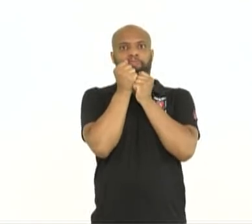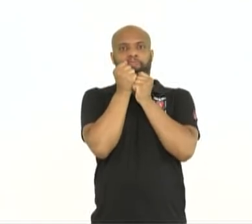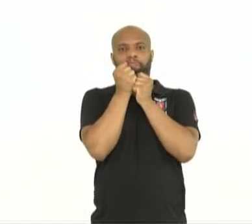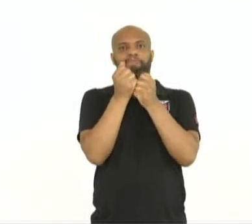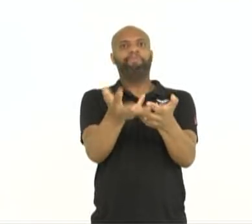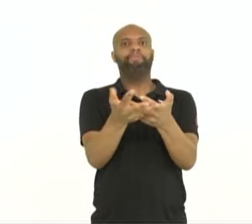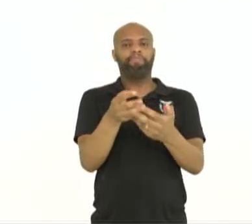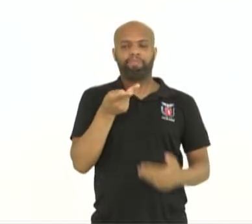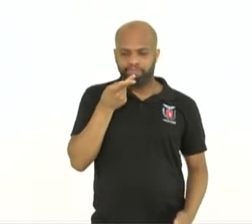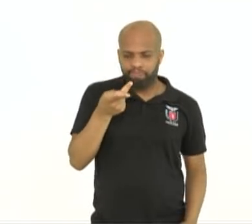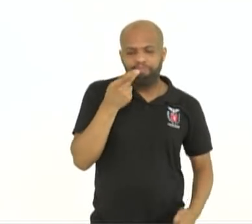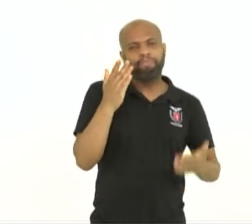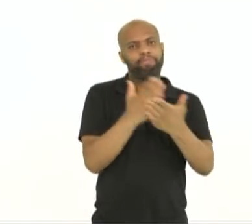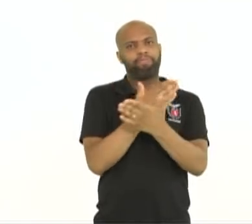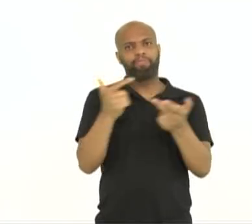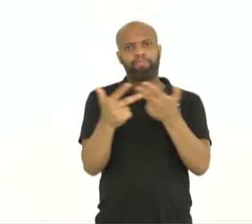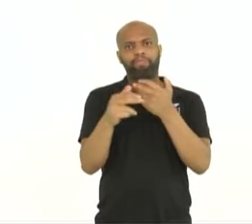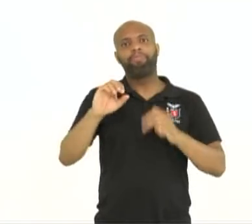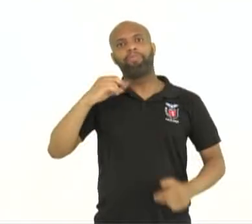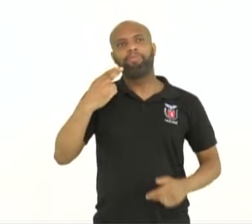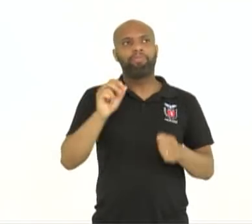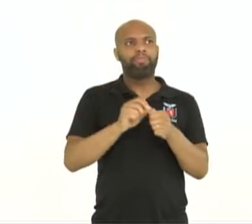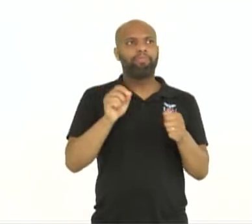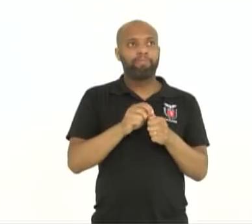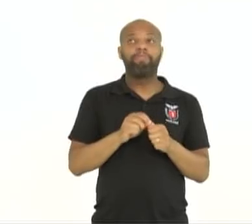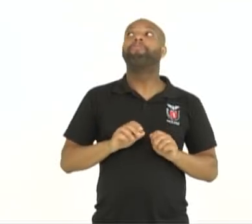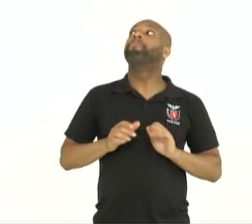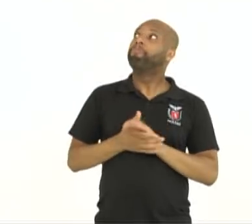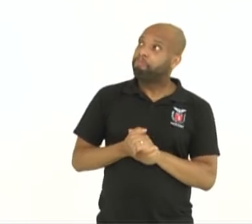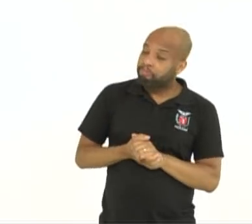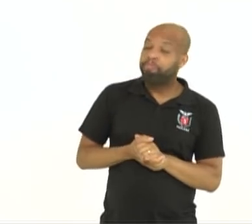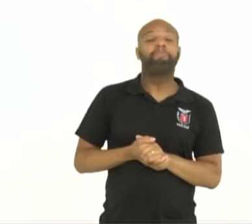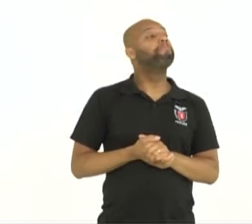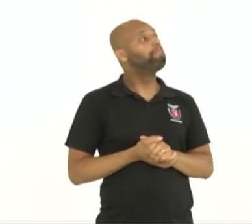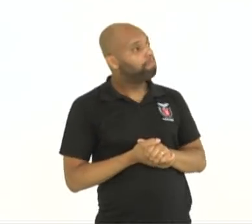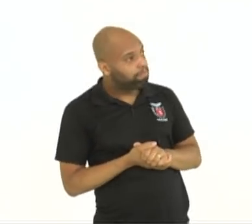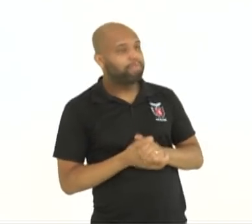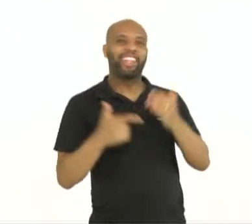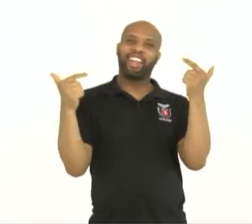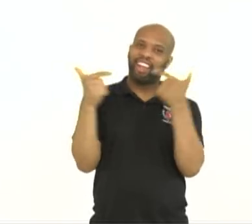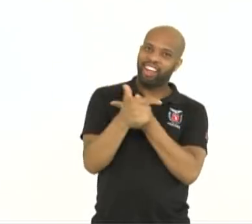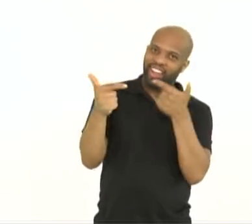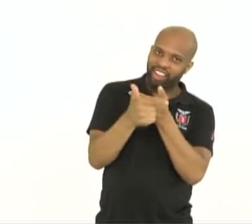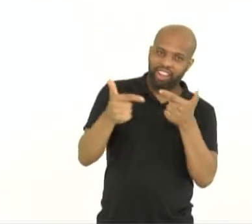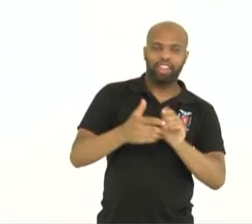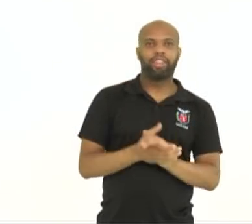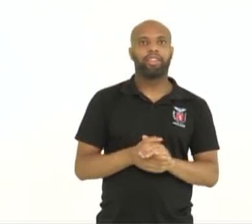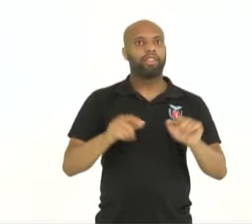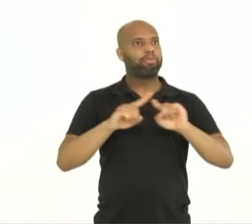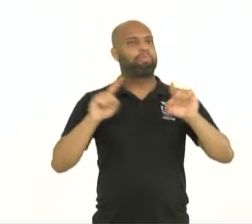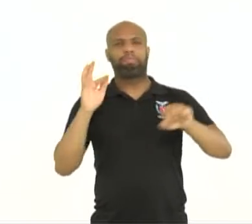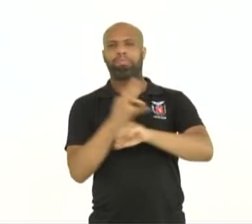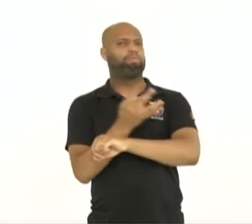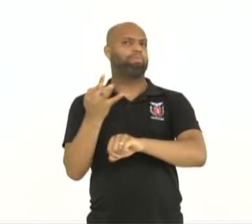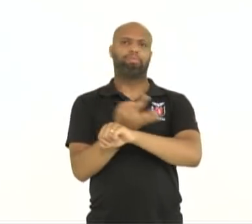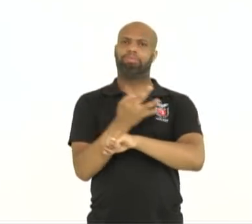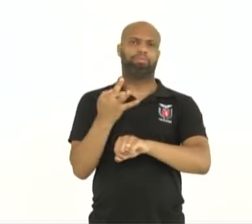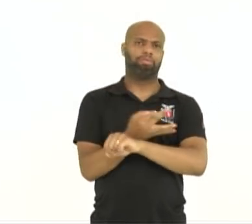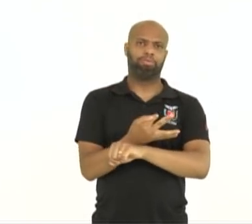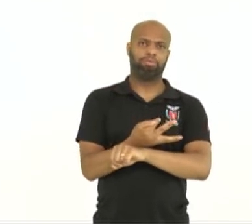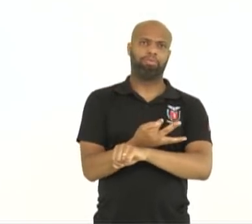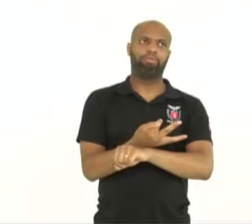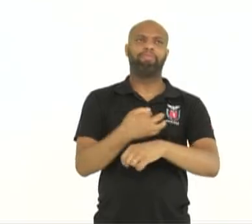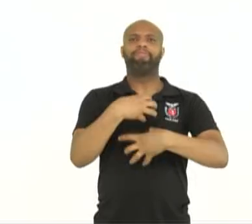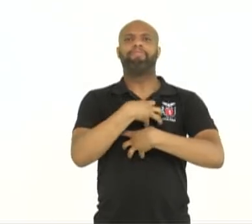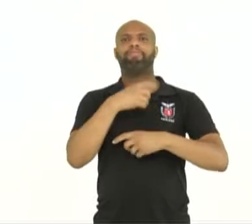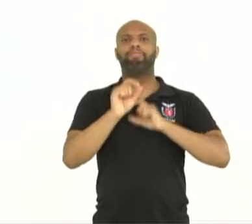uma falava ou ficava fazendo e ria. Ninguém aguentava,